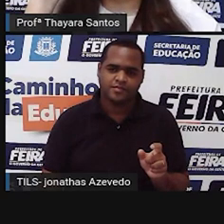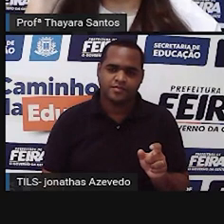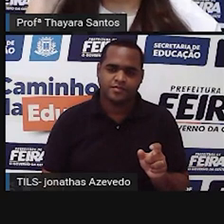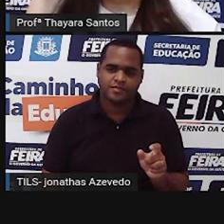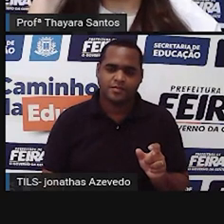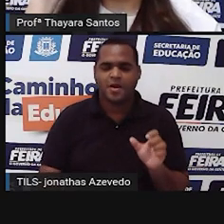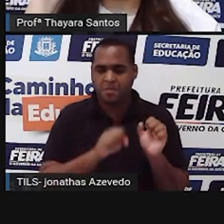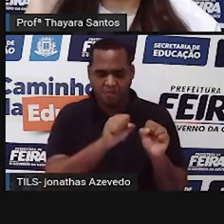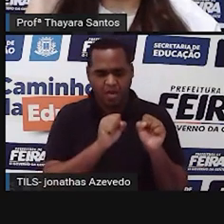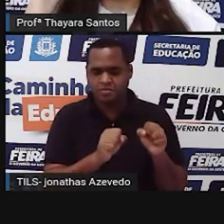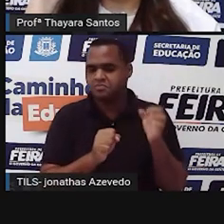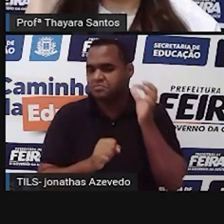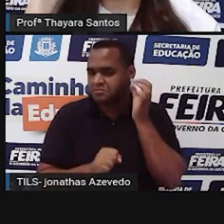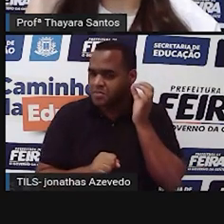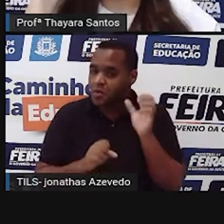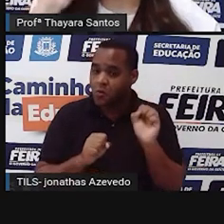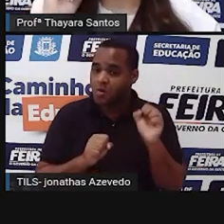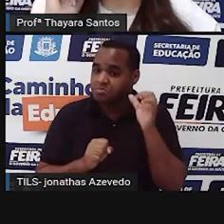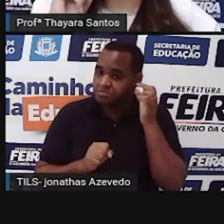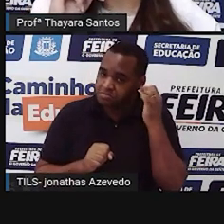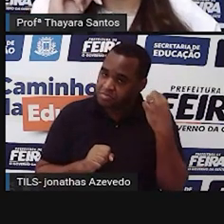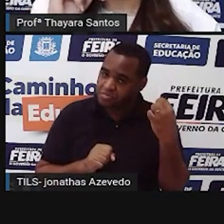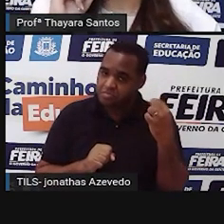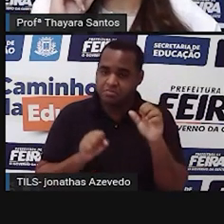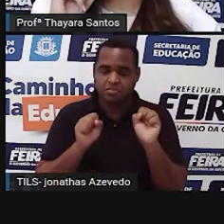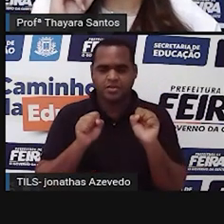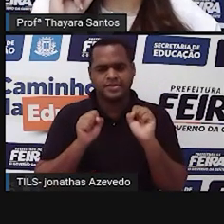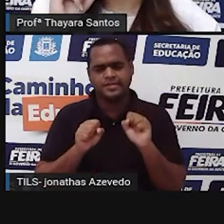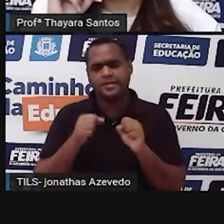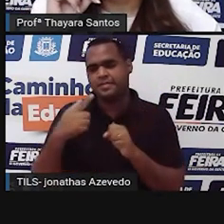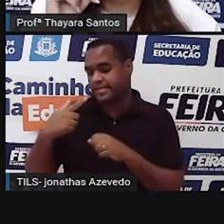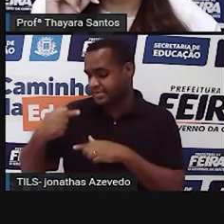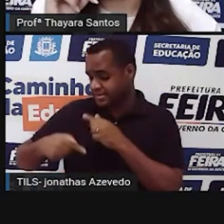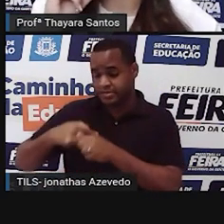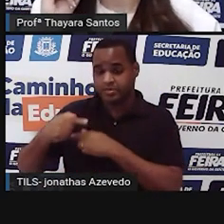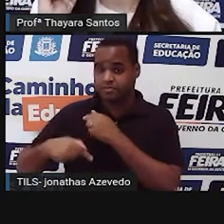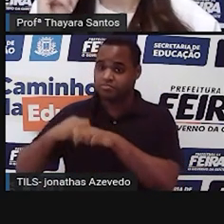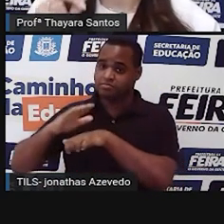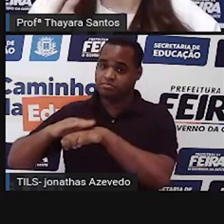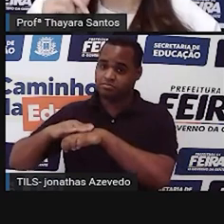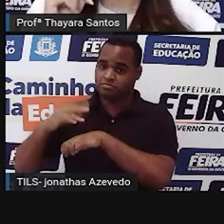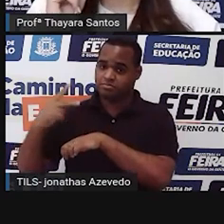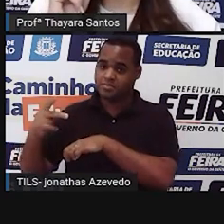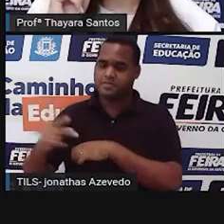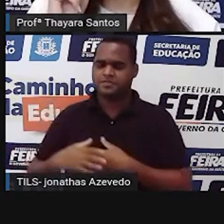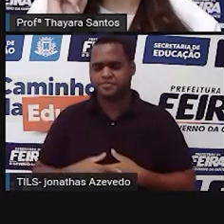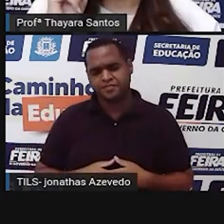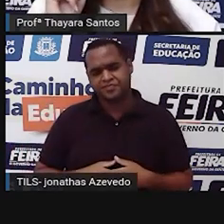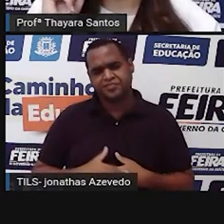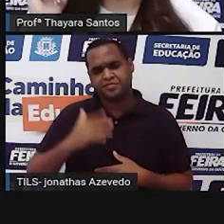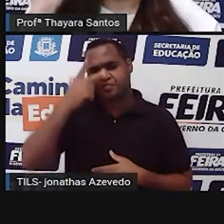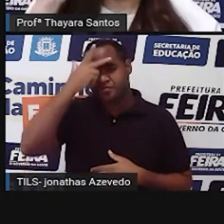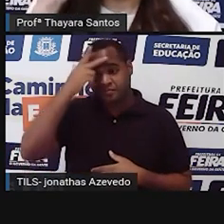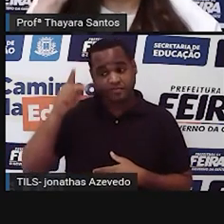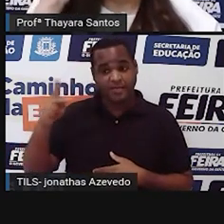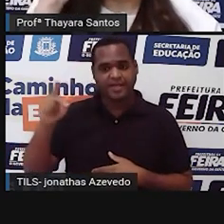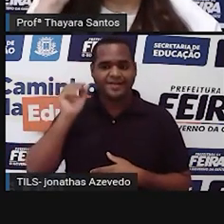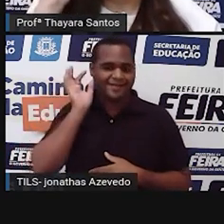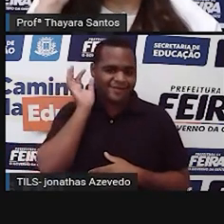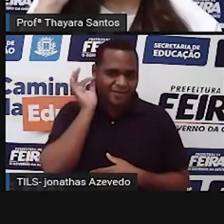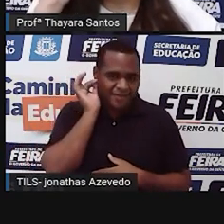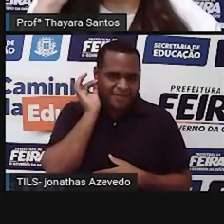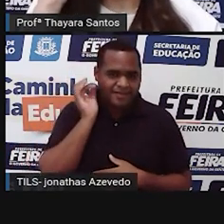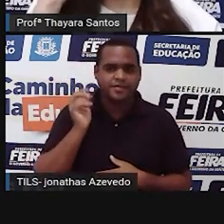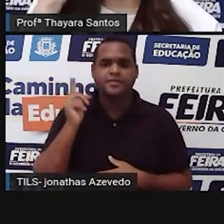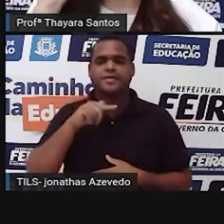Se vai ser grudado ou se vai ser separado. Mas ele é determinado pelo genótipo. Então, uma pessoa que tem um lóbulo grudado